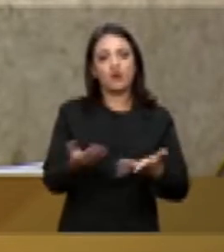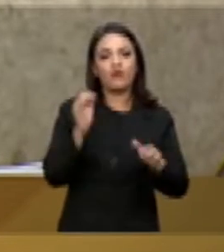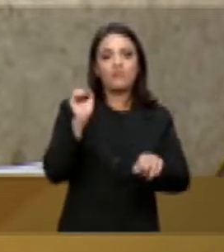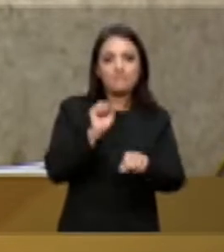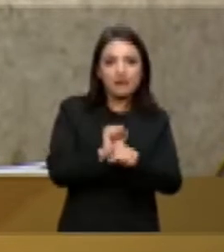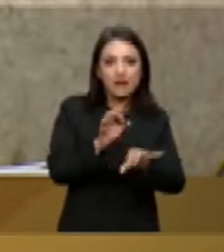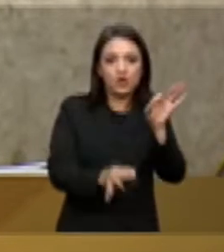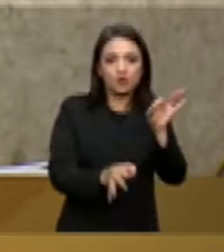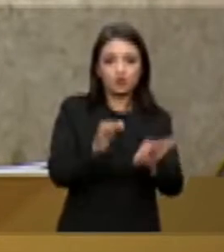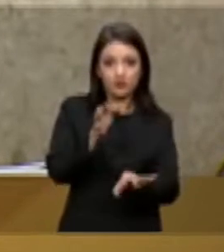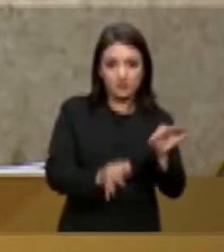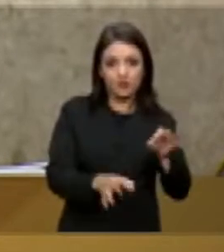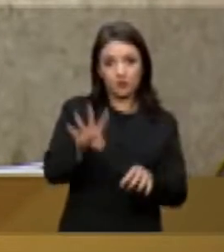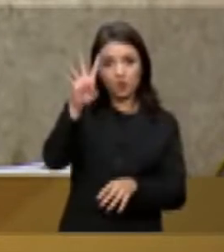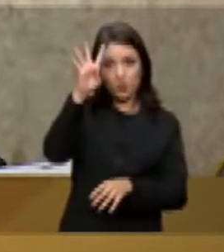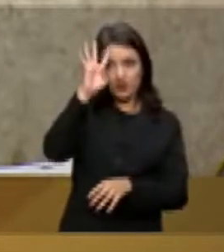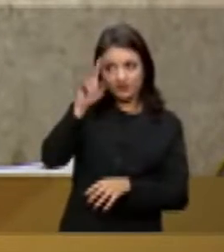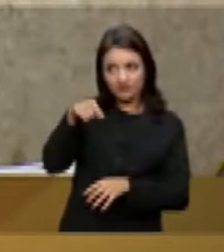vem.